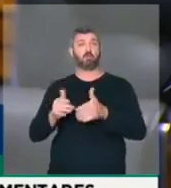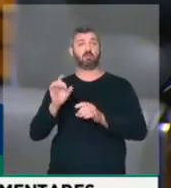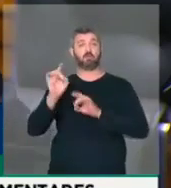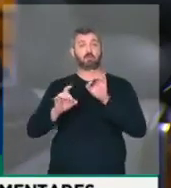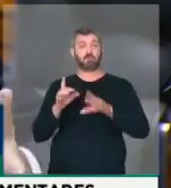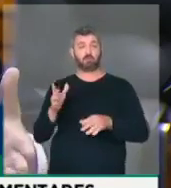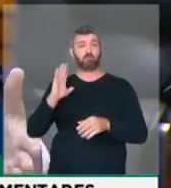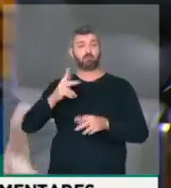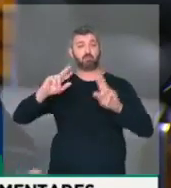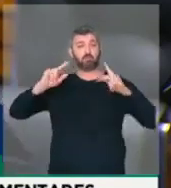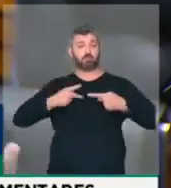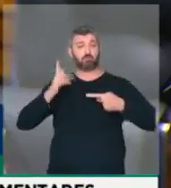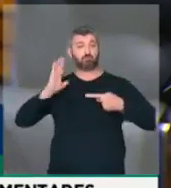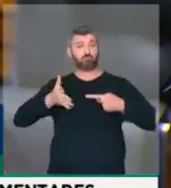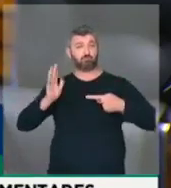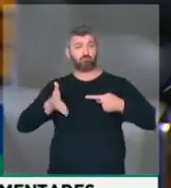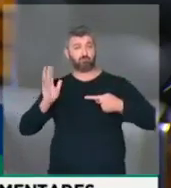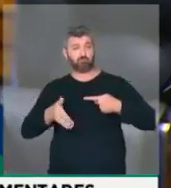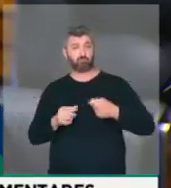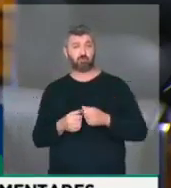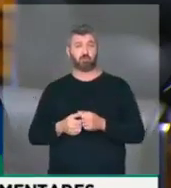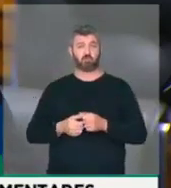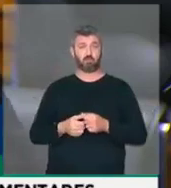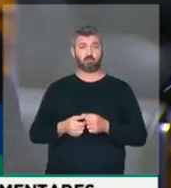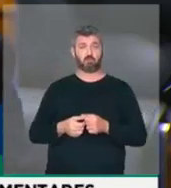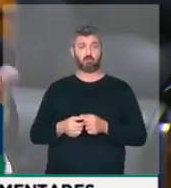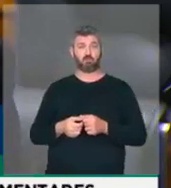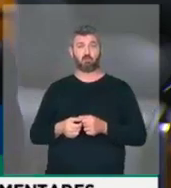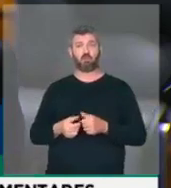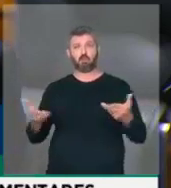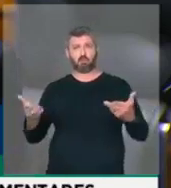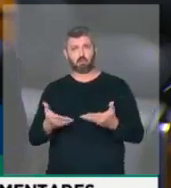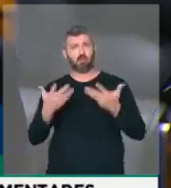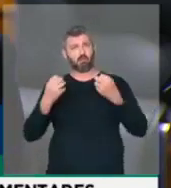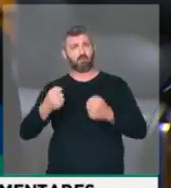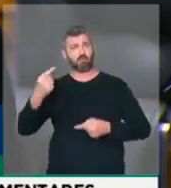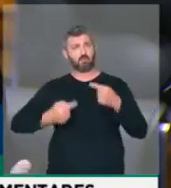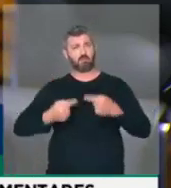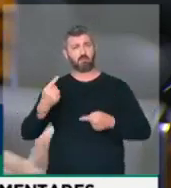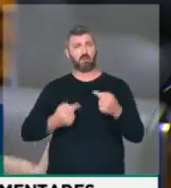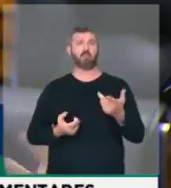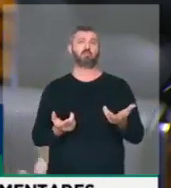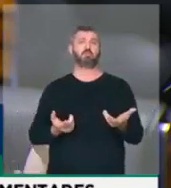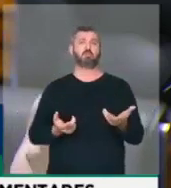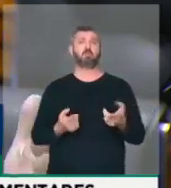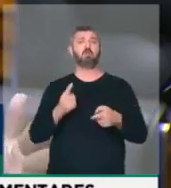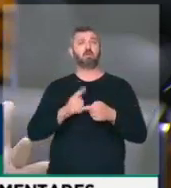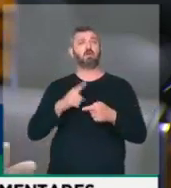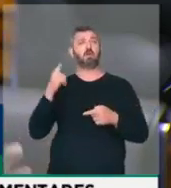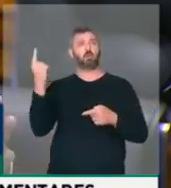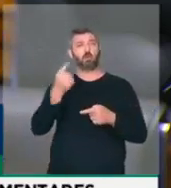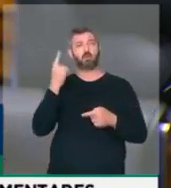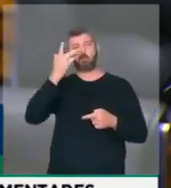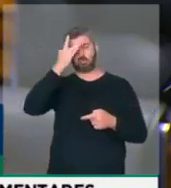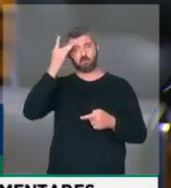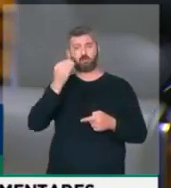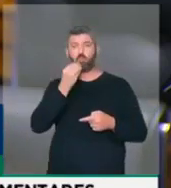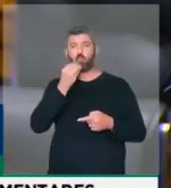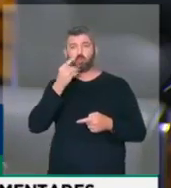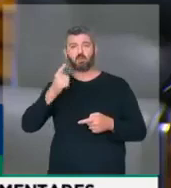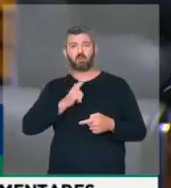Já está reconhecida a constitucionalidade desta proposta, agora vamos abrir um debate, para que todos tenham a oportunidade, inclusive,